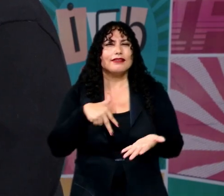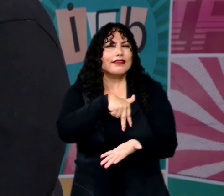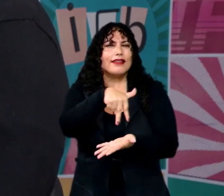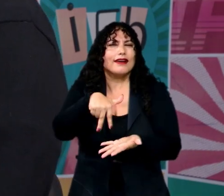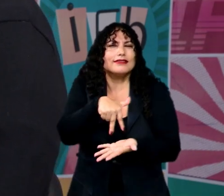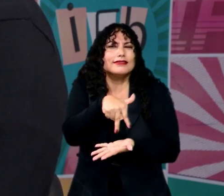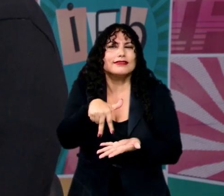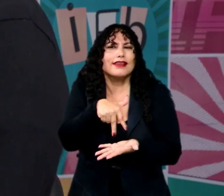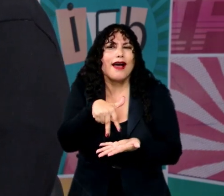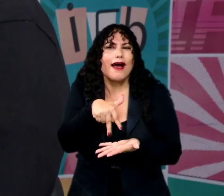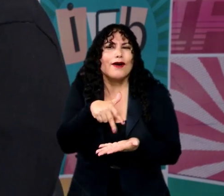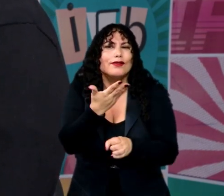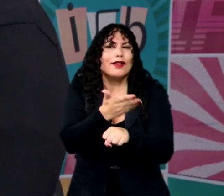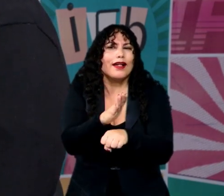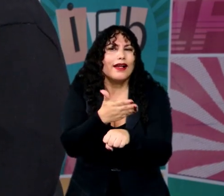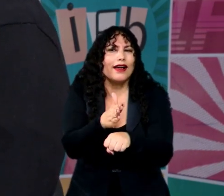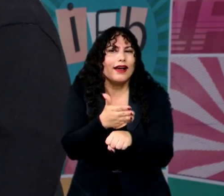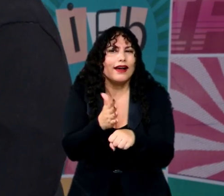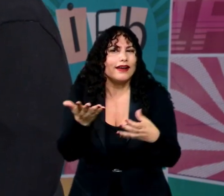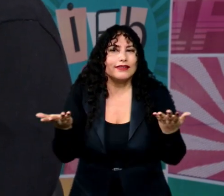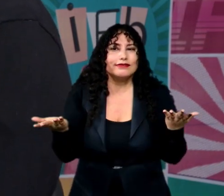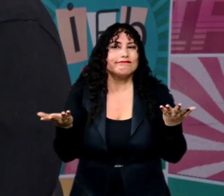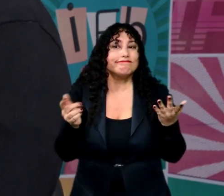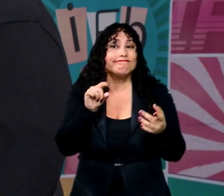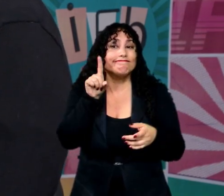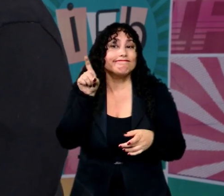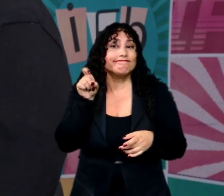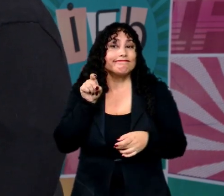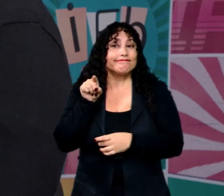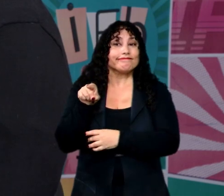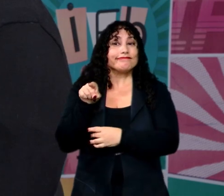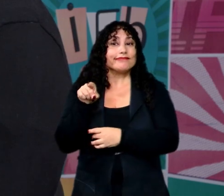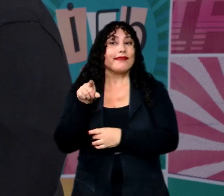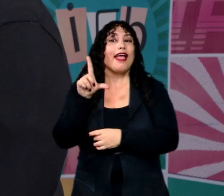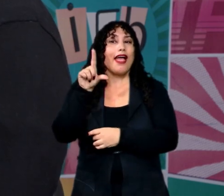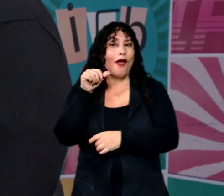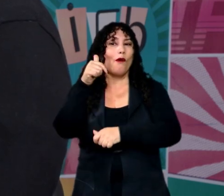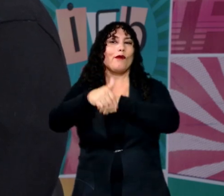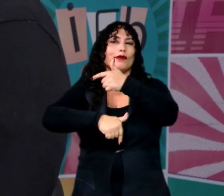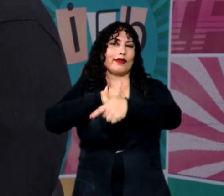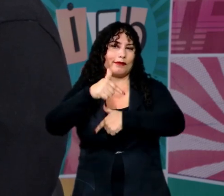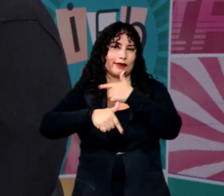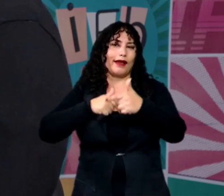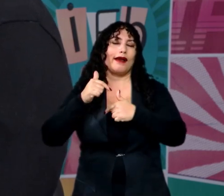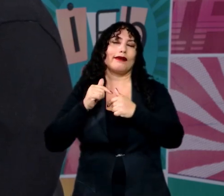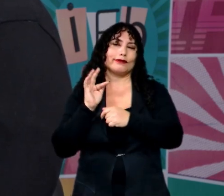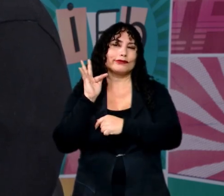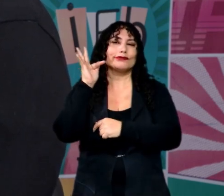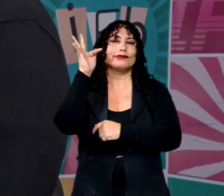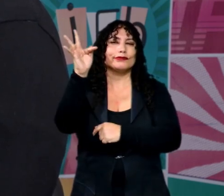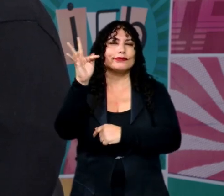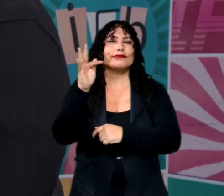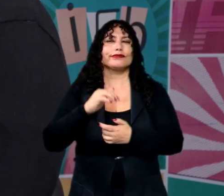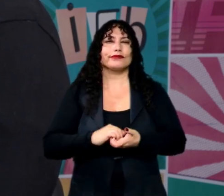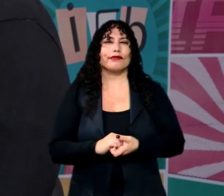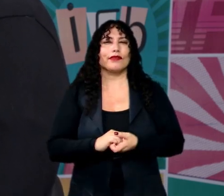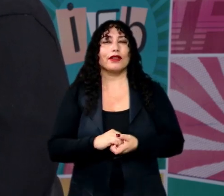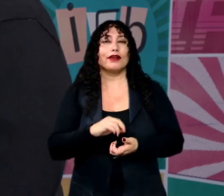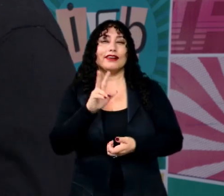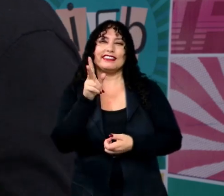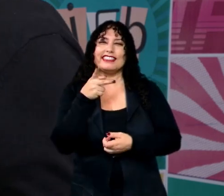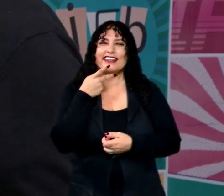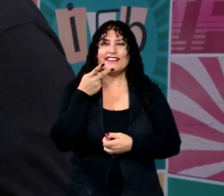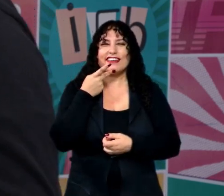dançando, né? E coreografando. Então, essa é um trabalho para ser feito. Bom, quando você